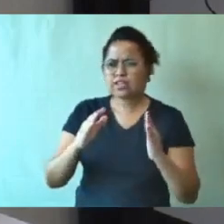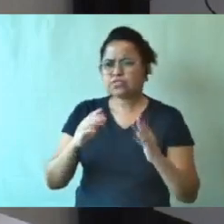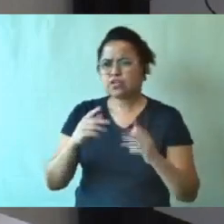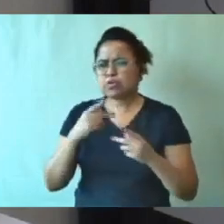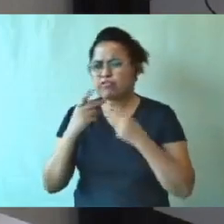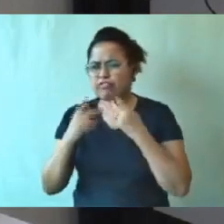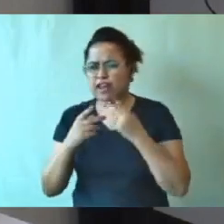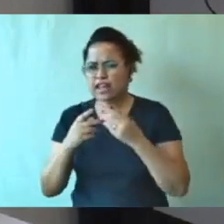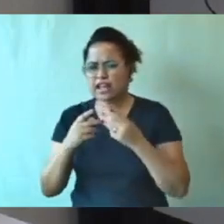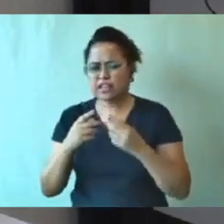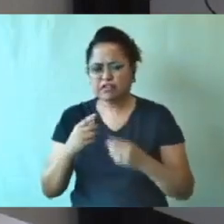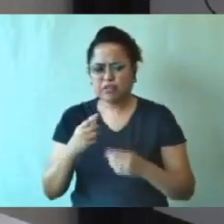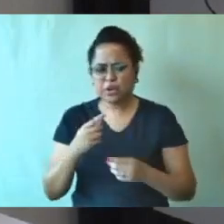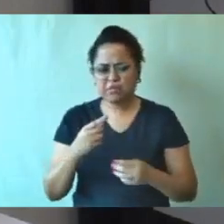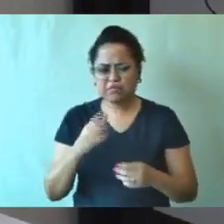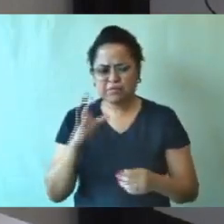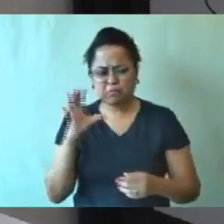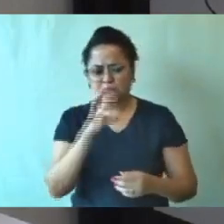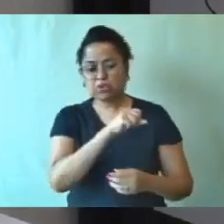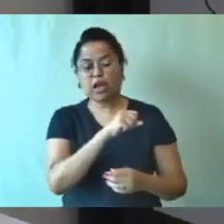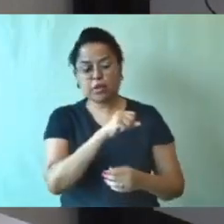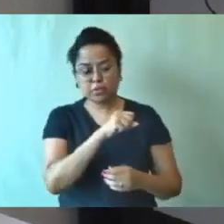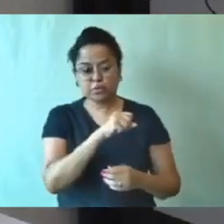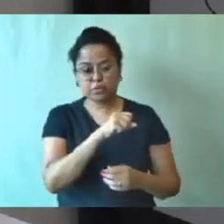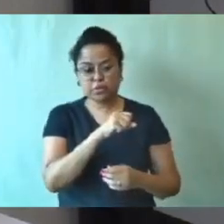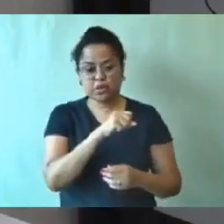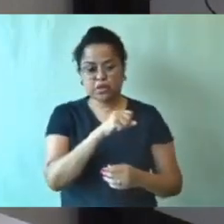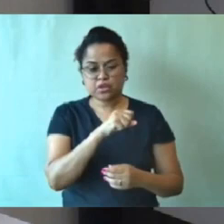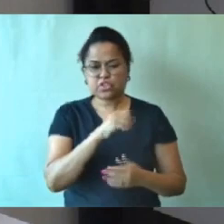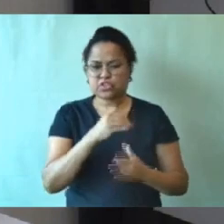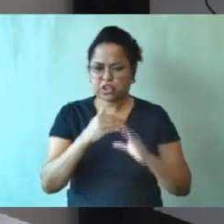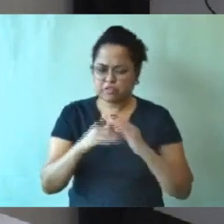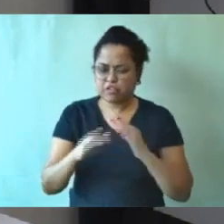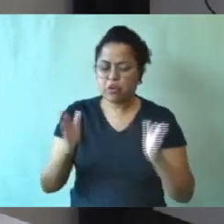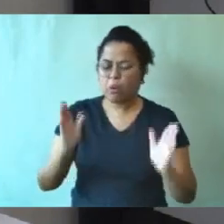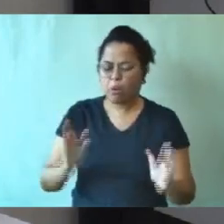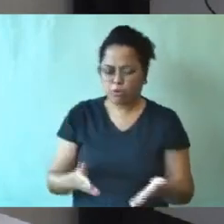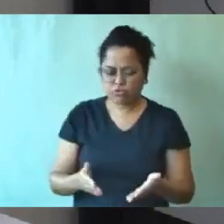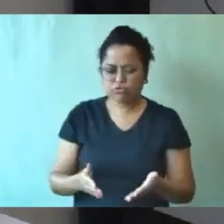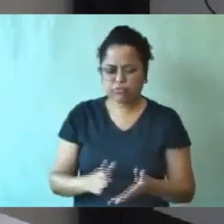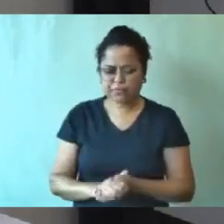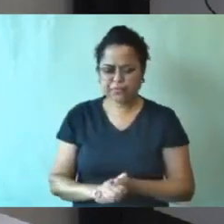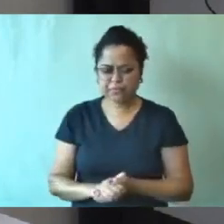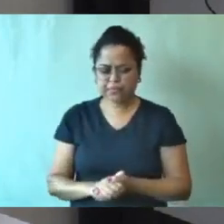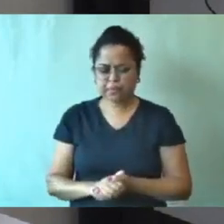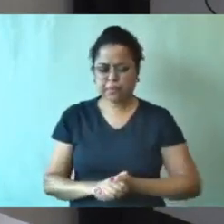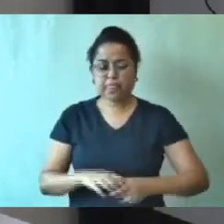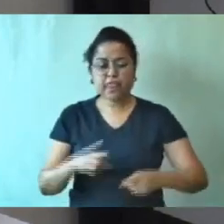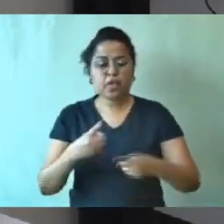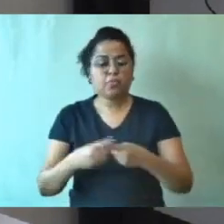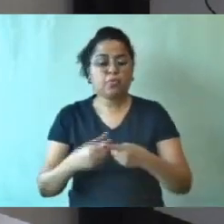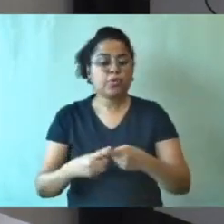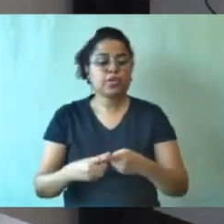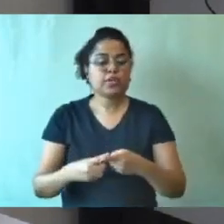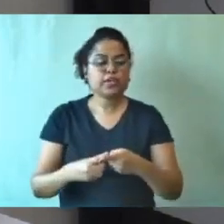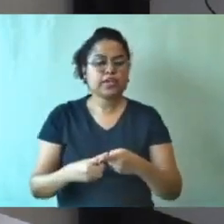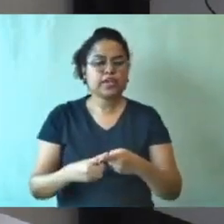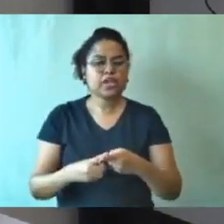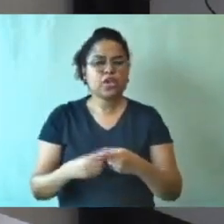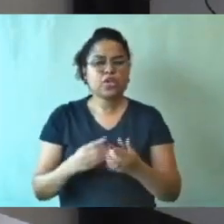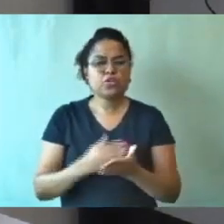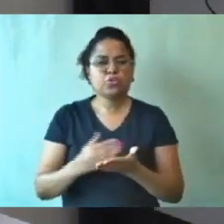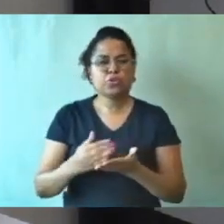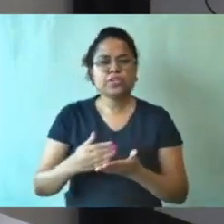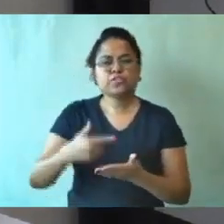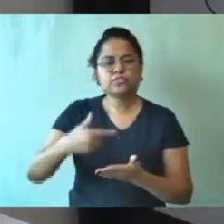imediato. Mas se puder mandar hoje, a gente agradece. Eu te mando até hoje, tá bom? Ótimo. Por quê? Porque no início do ano de